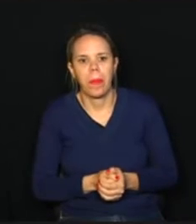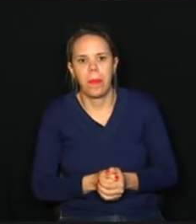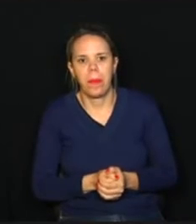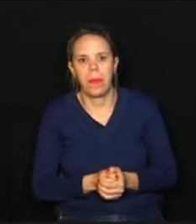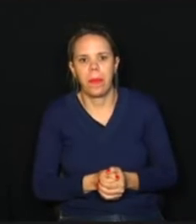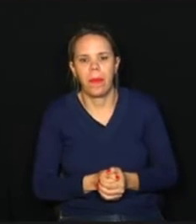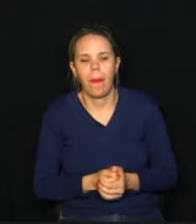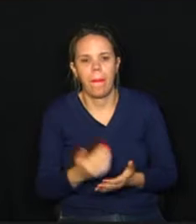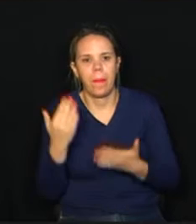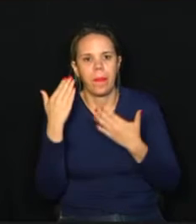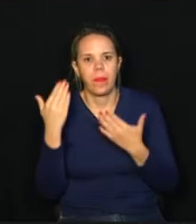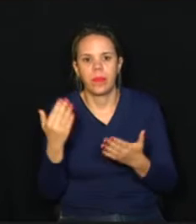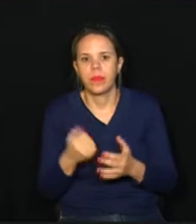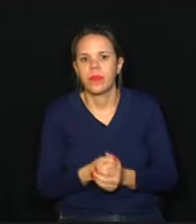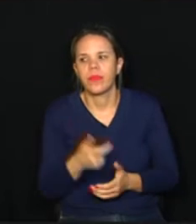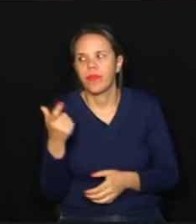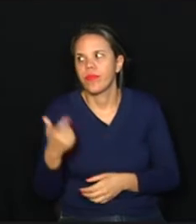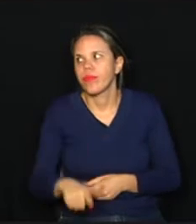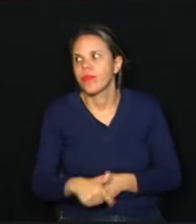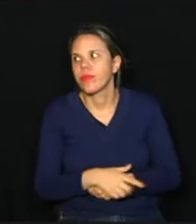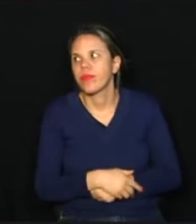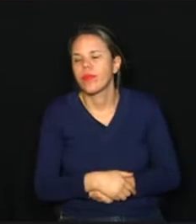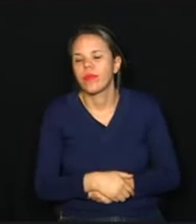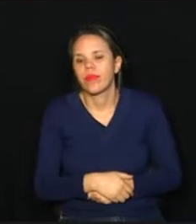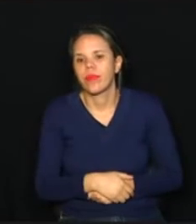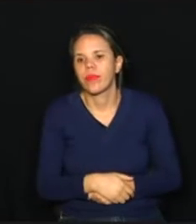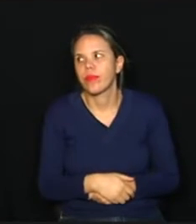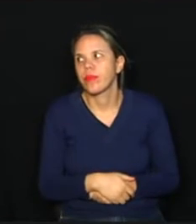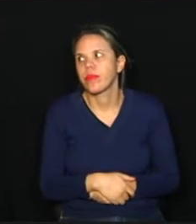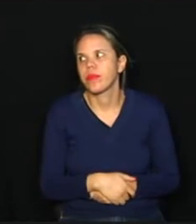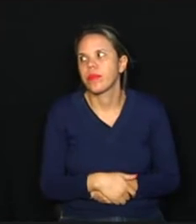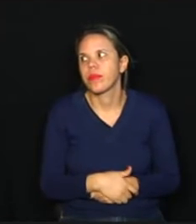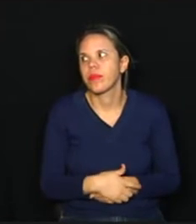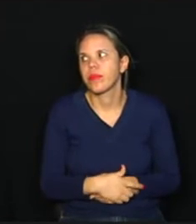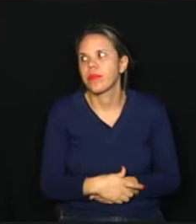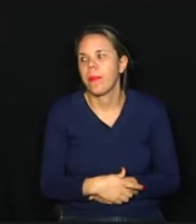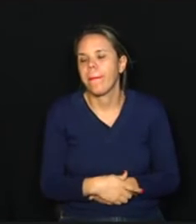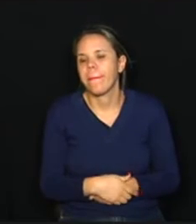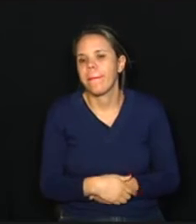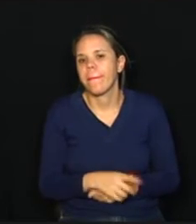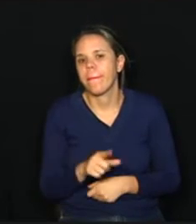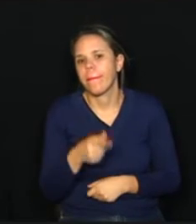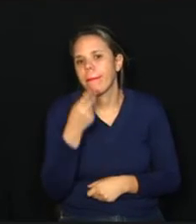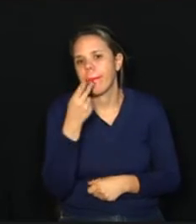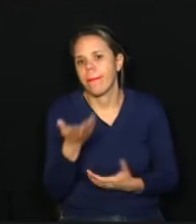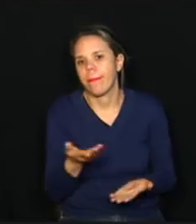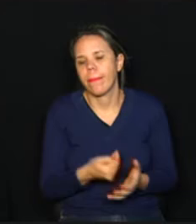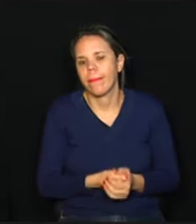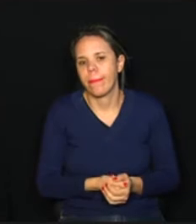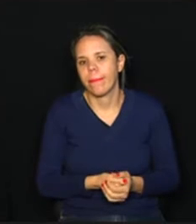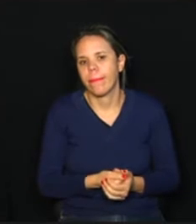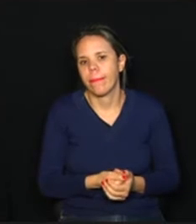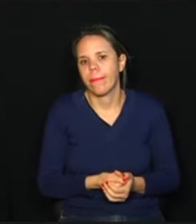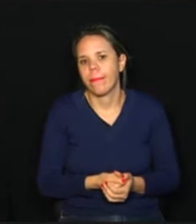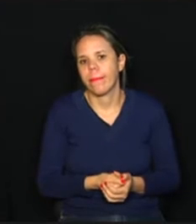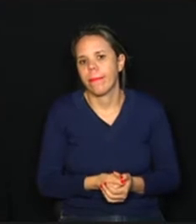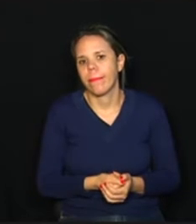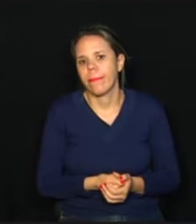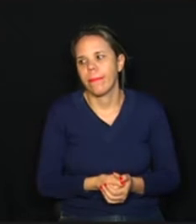Eu agradeço mais uma vez e era isso que eu tinha para colocar. Obrigada,